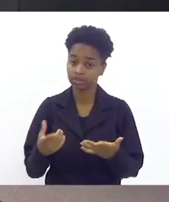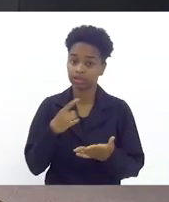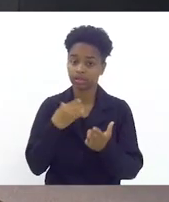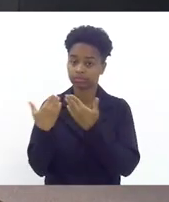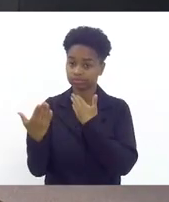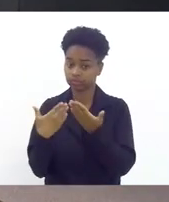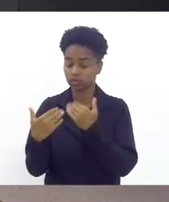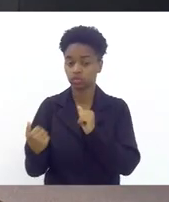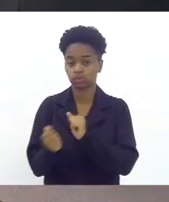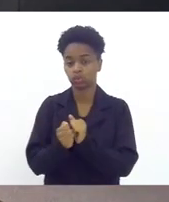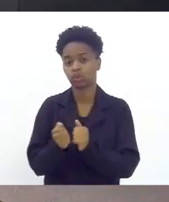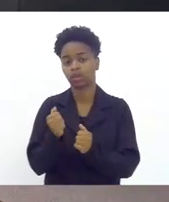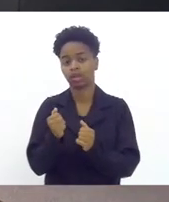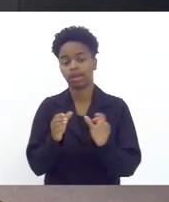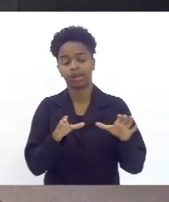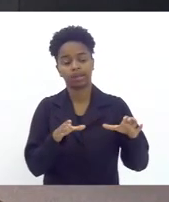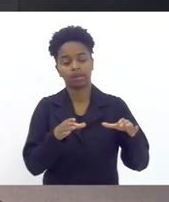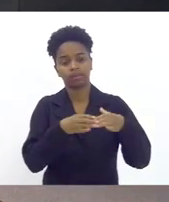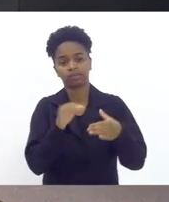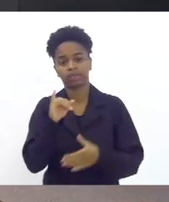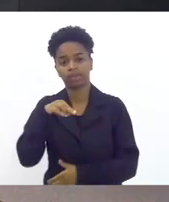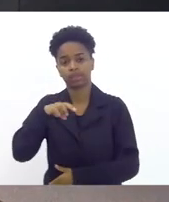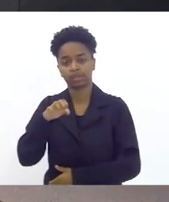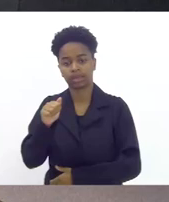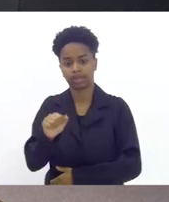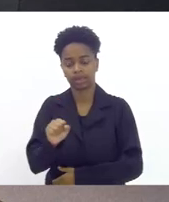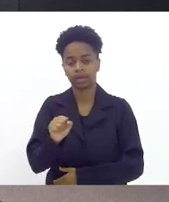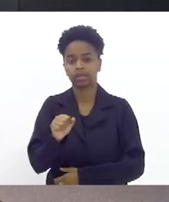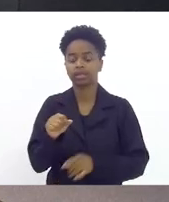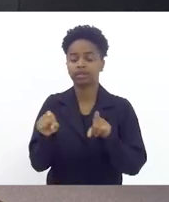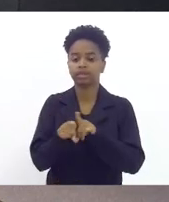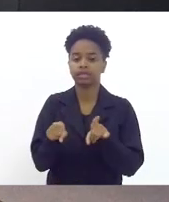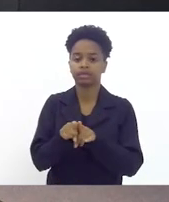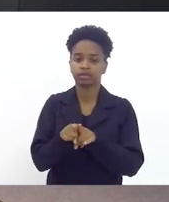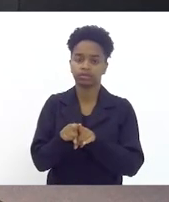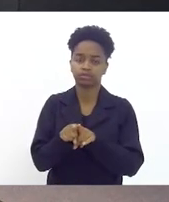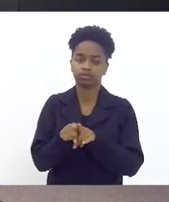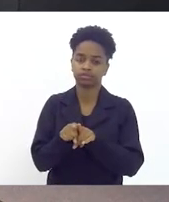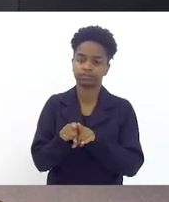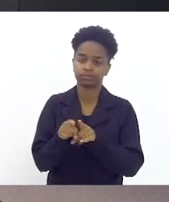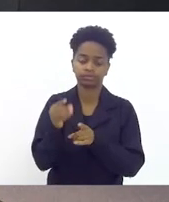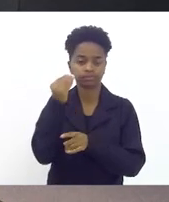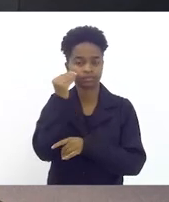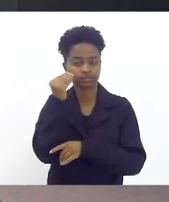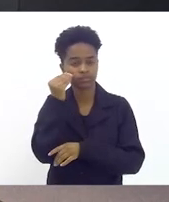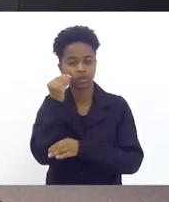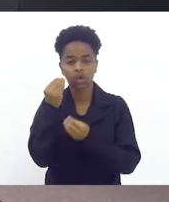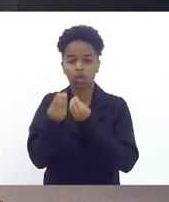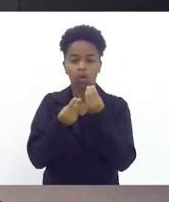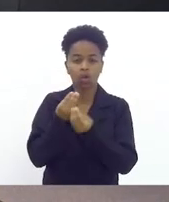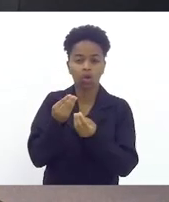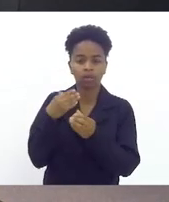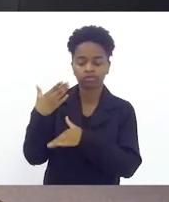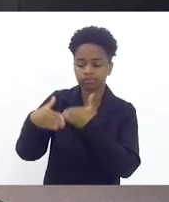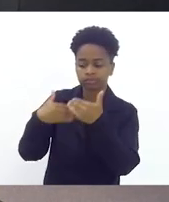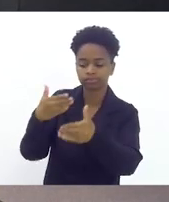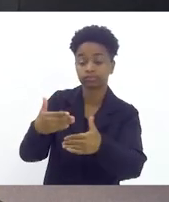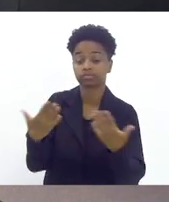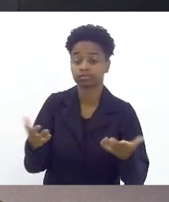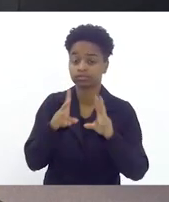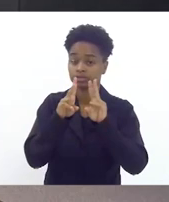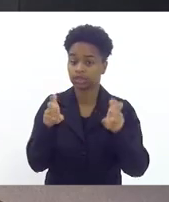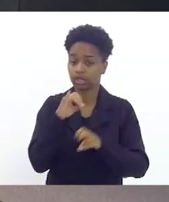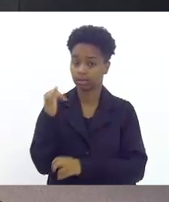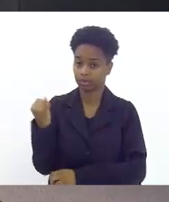um diálogo das equipes do ideia no sentido de justamente tentar é como que a gente consegue avançar nessa validação Então esse tema é muito